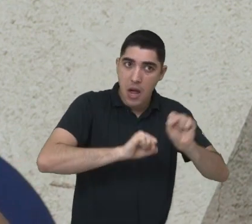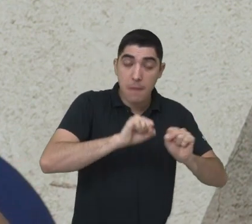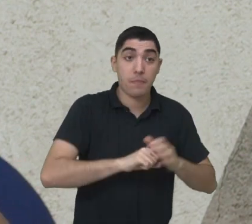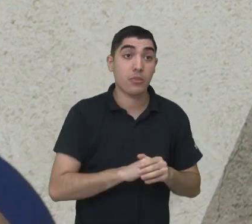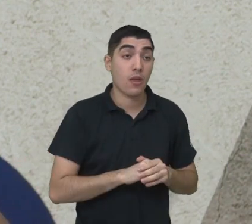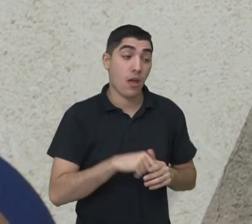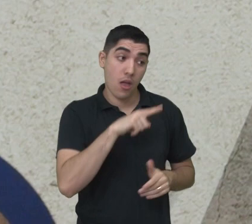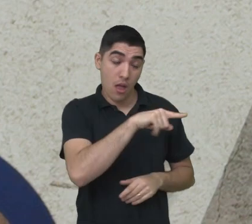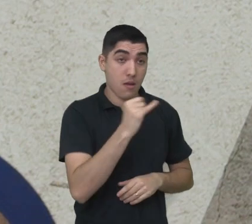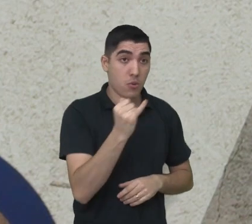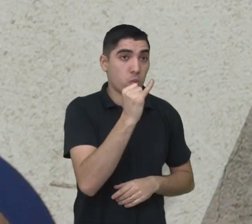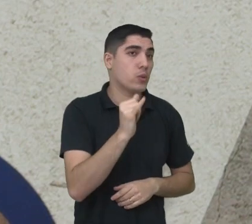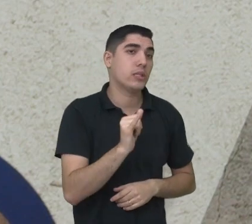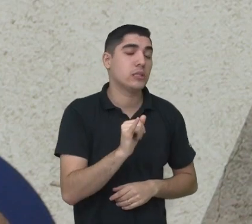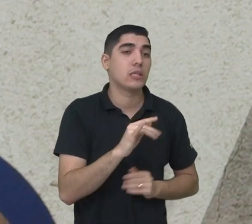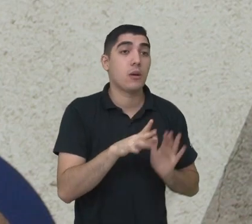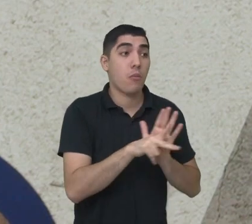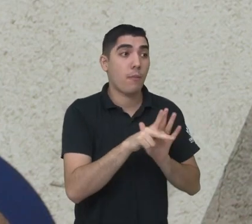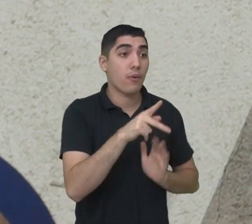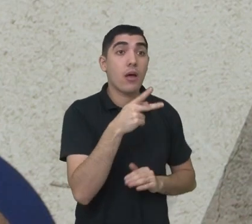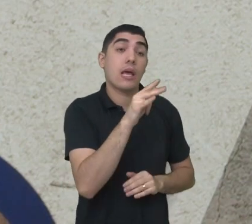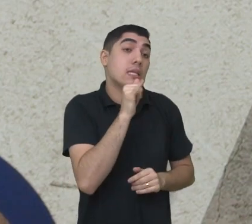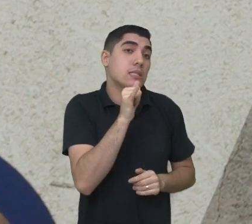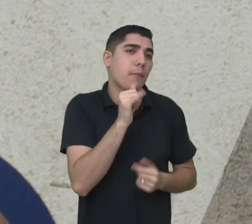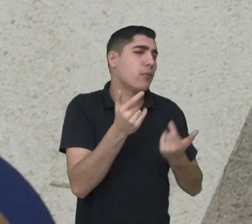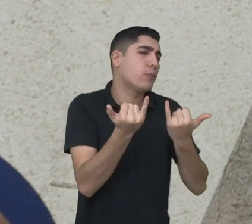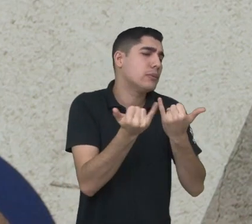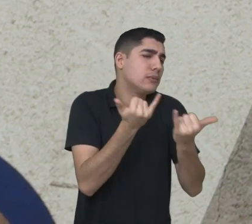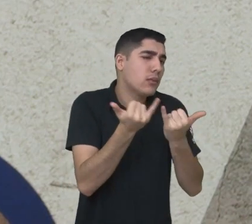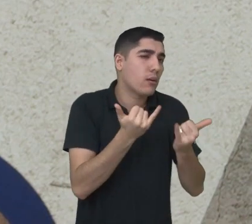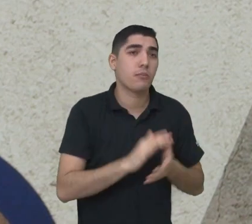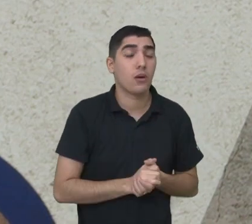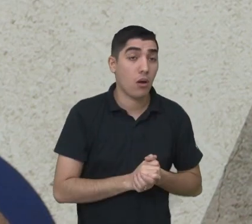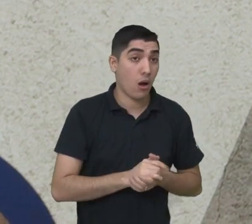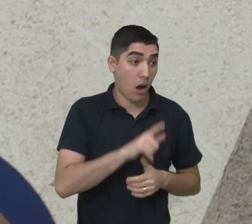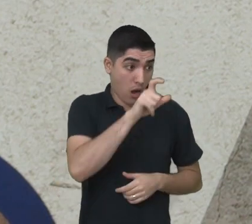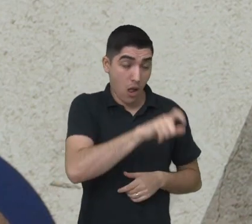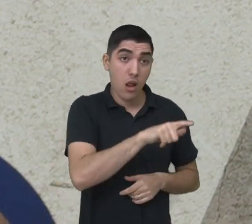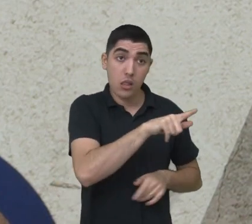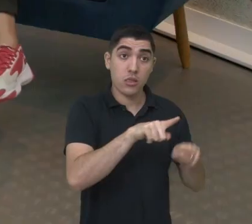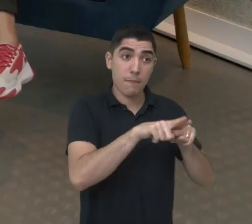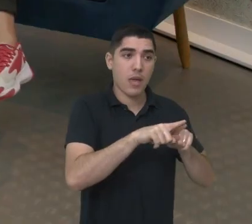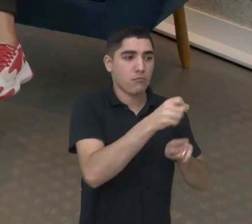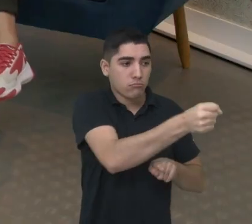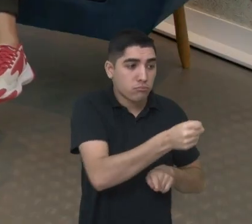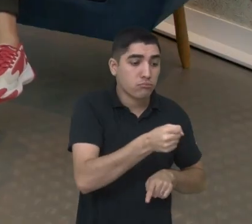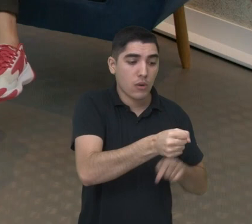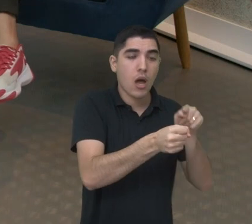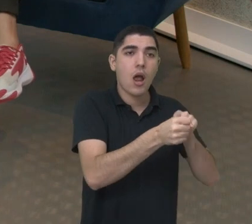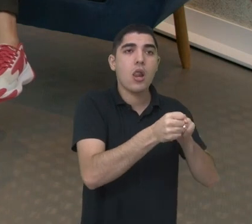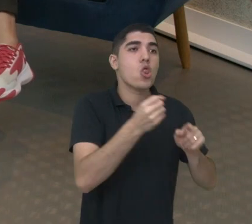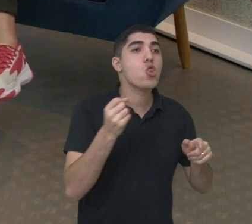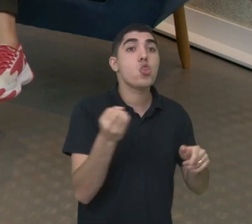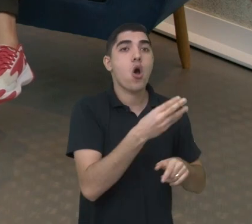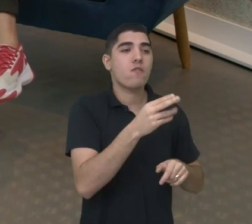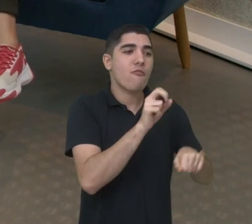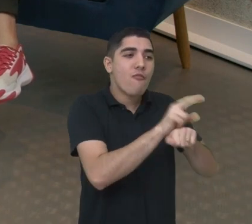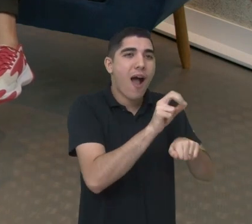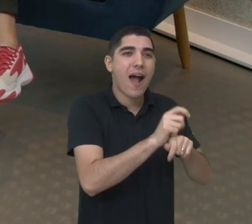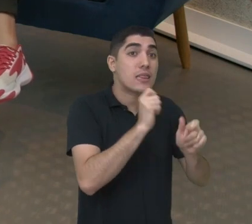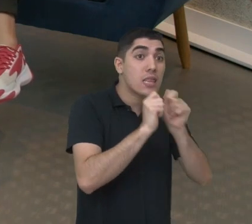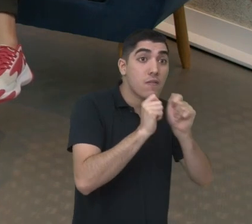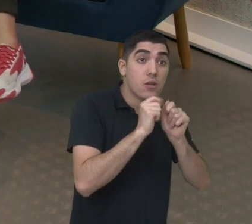questão da própria contratação. Ele participa junto no RH. Jura? Do processo seletivo. Nossa, eu não também sabia que o engenheiro de produção ele também